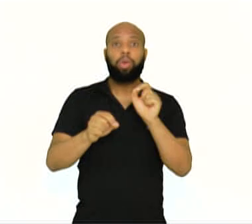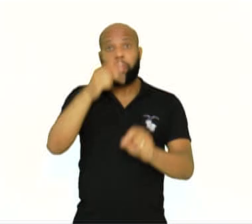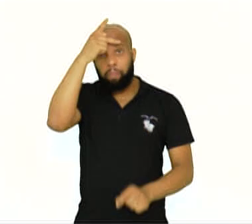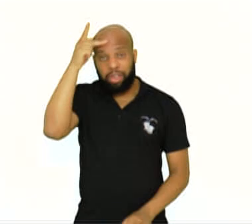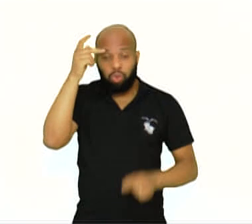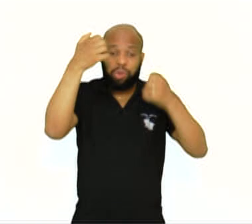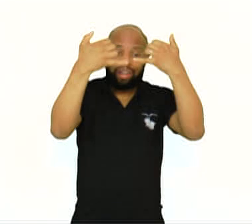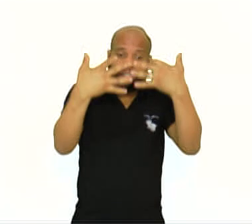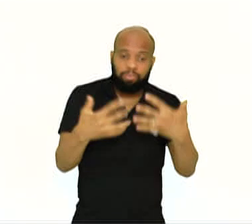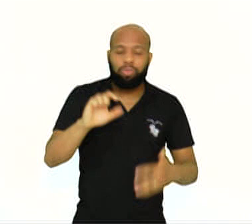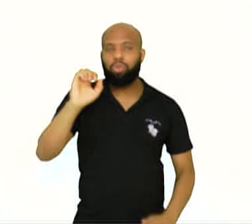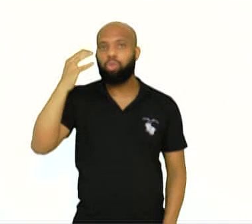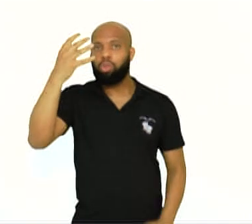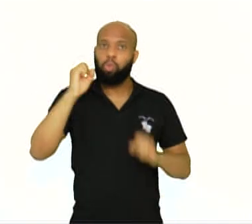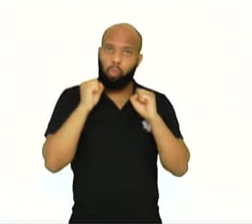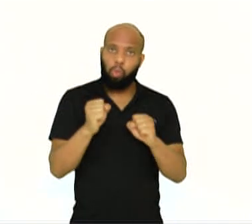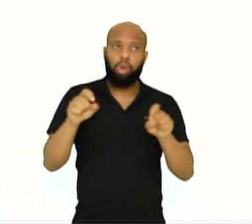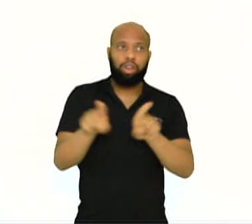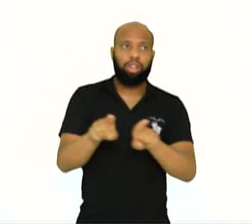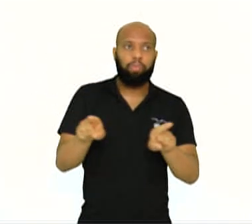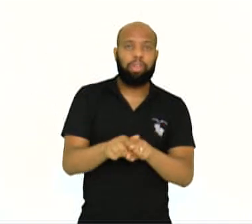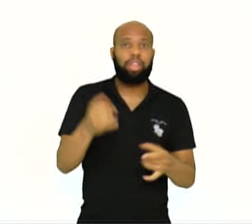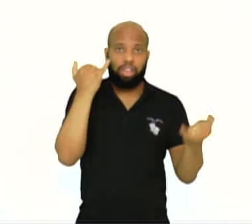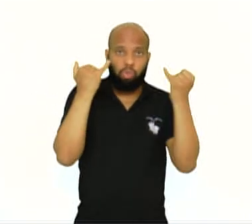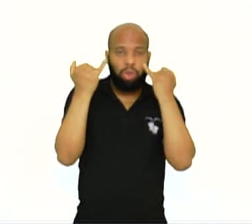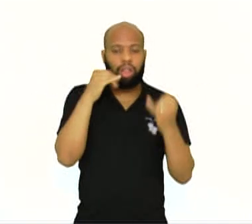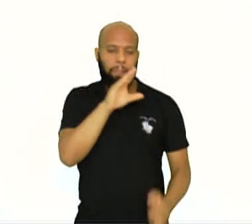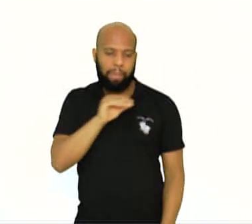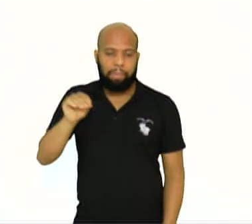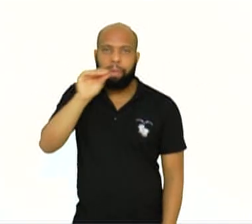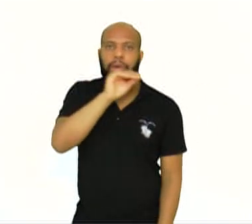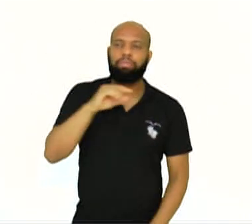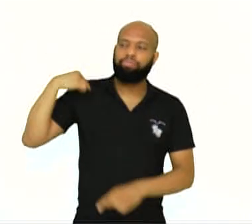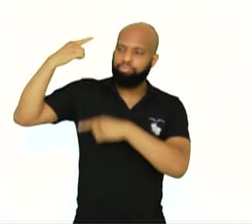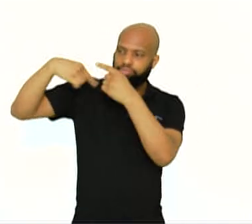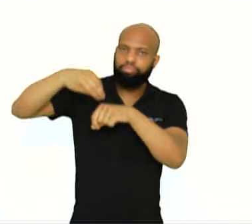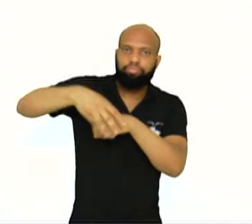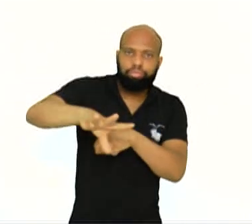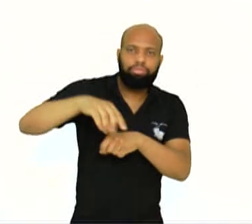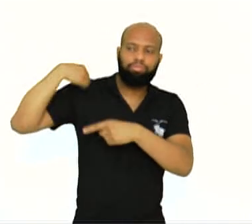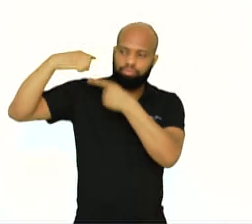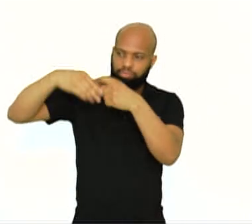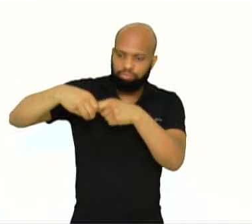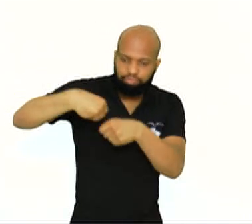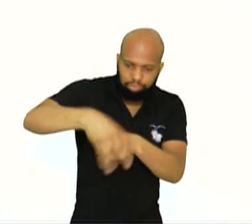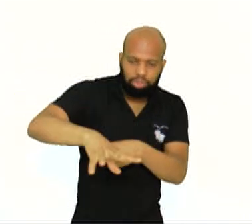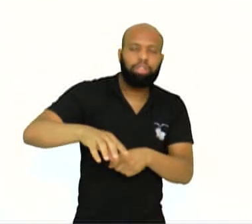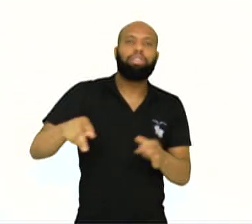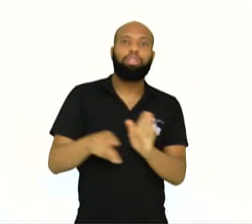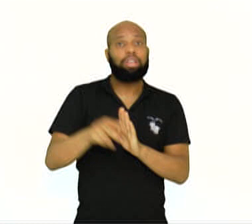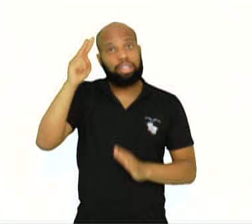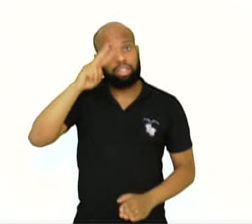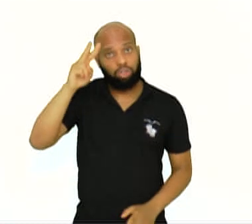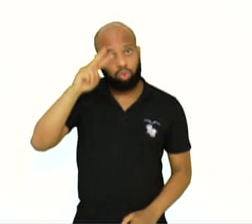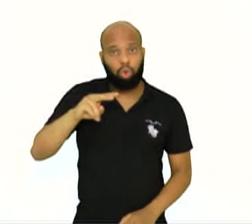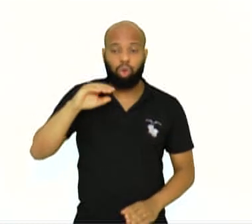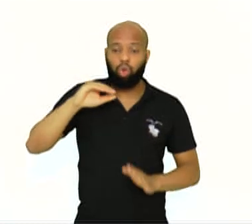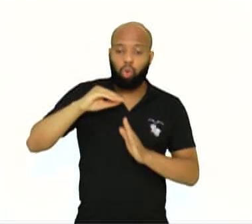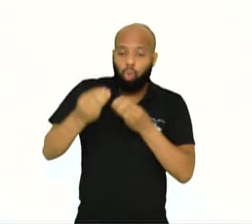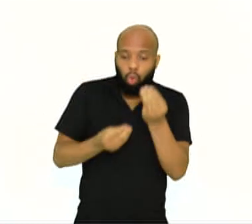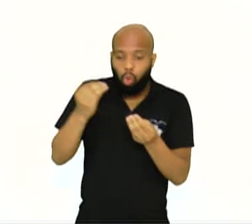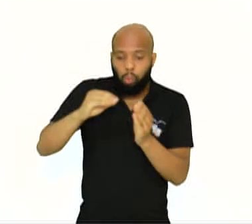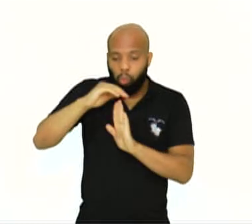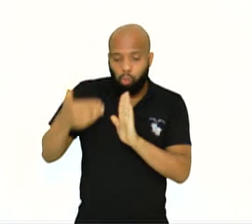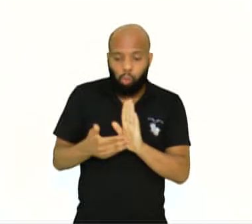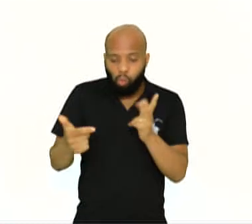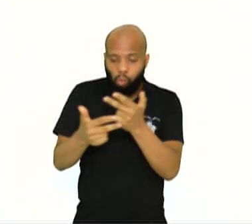pessoas, ou seja, também podem ser dados orais. As pessoas vão falar, vão contar as suas histórias, os seus relatos, como é que tudo